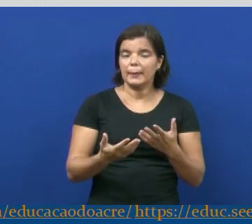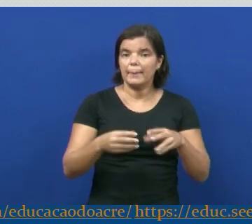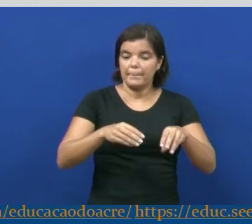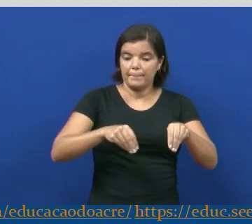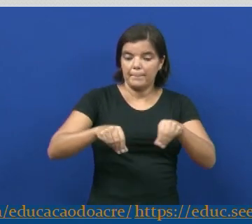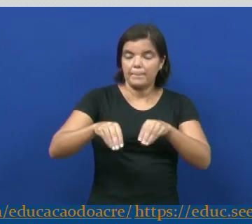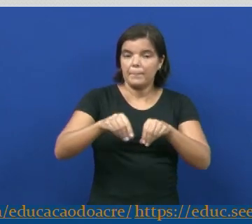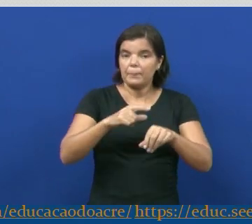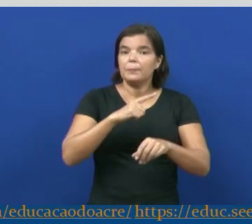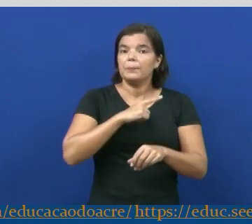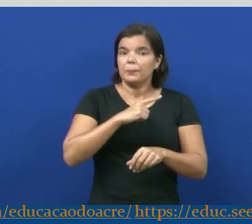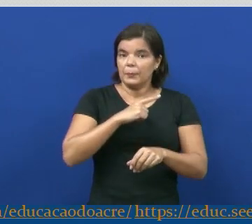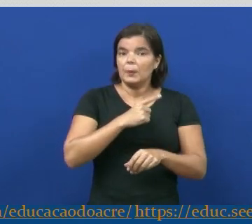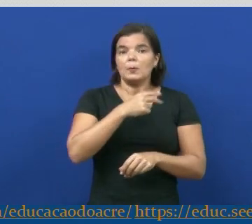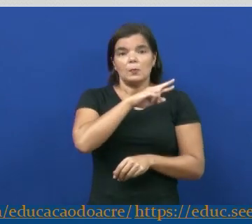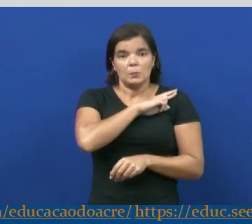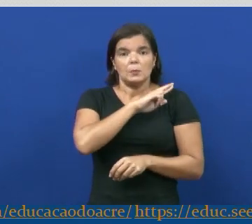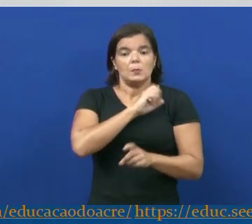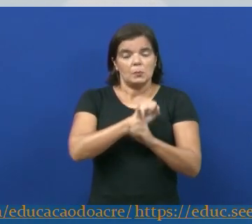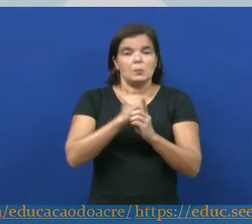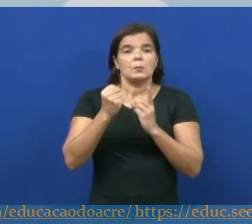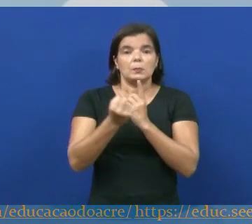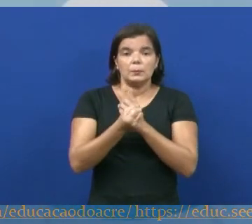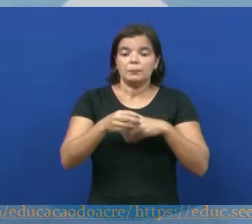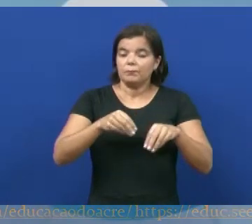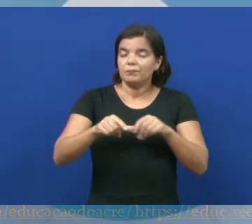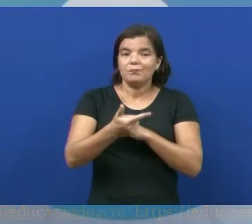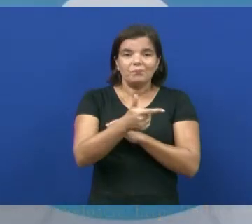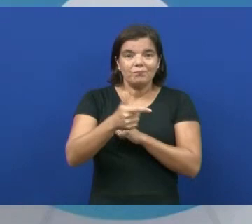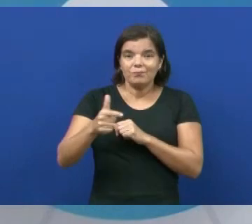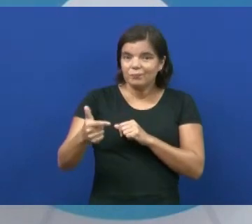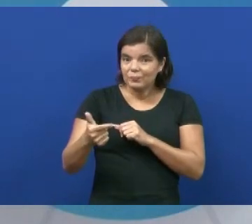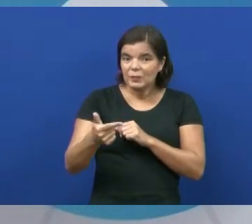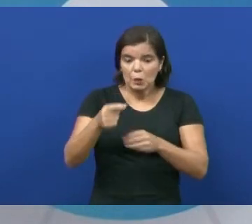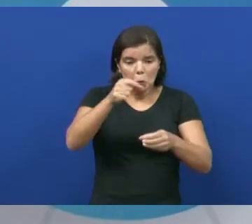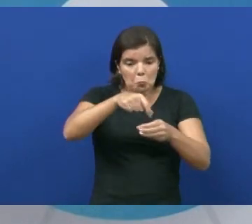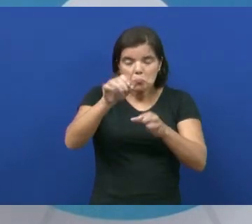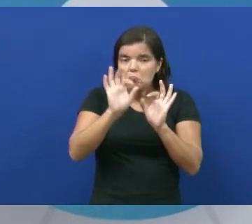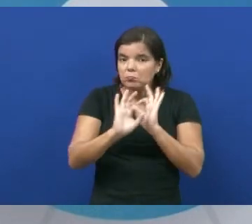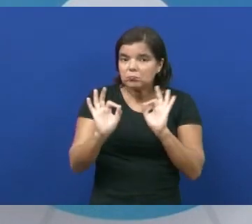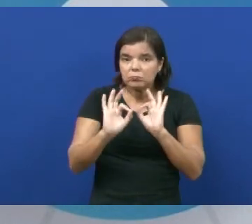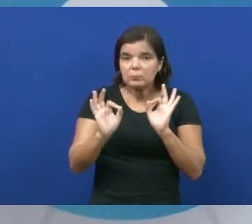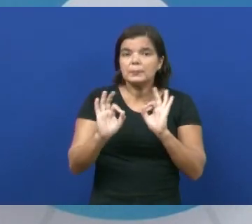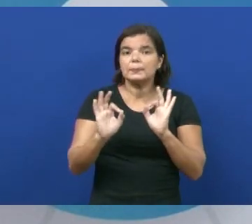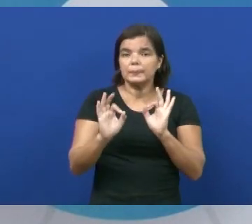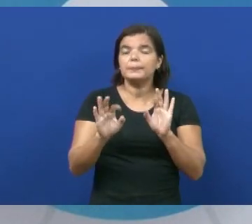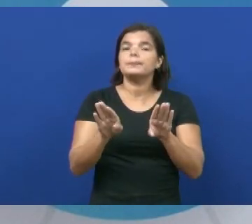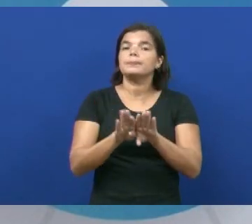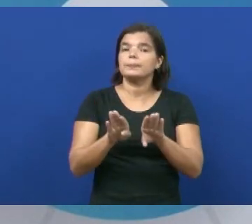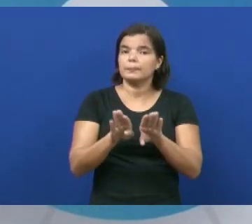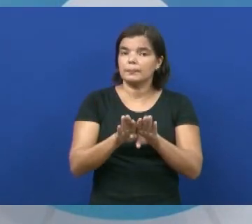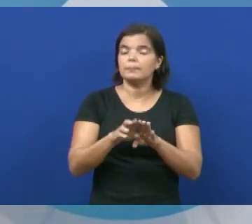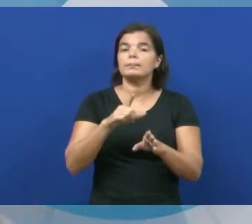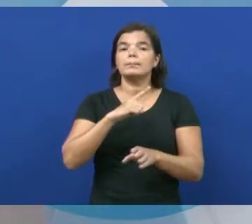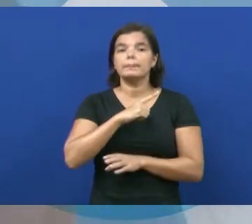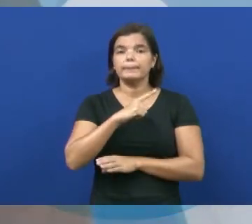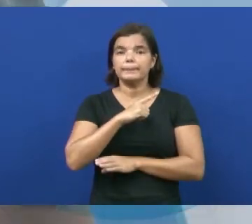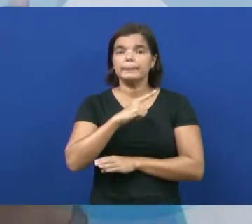A terra ela tem que ter a sua função social. A terra que não é produtiva, né, ela tem